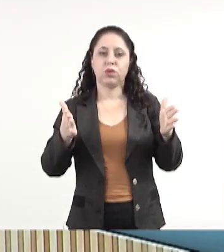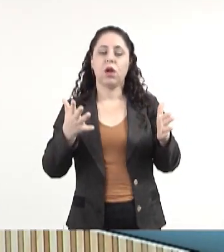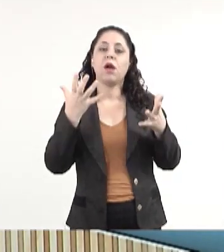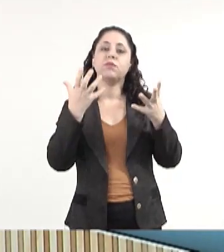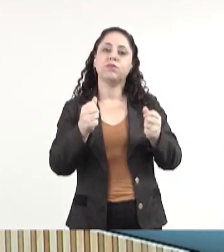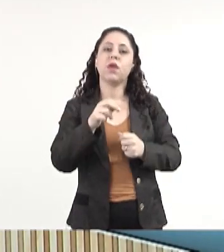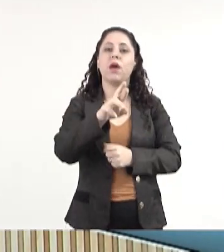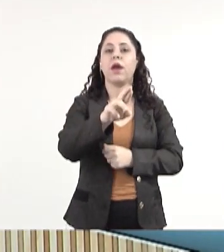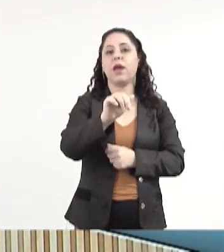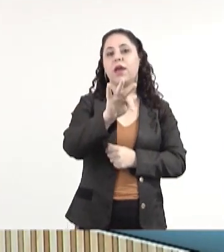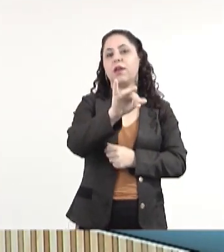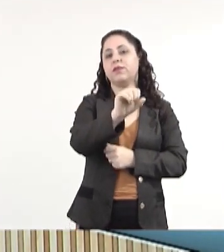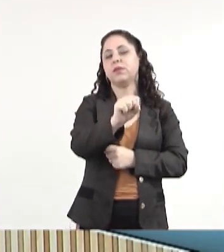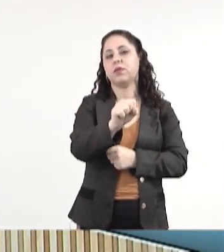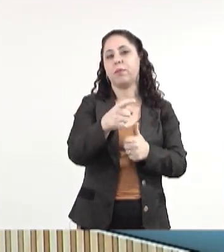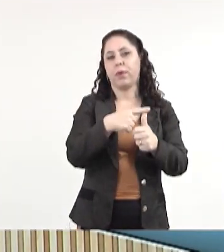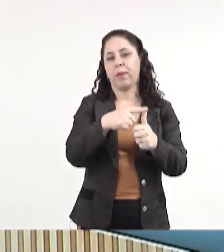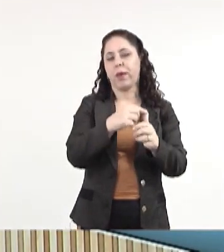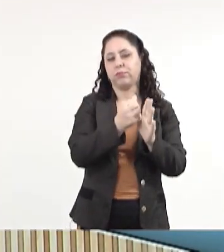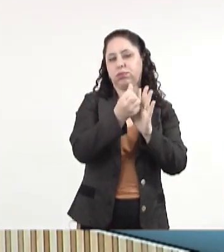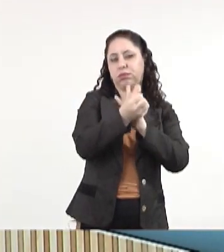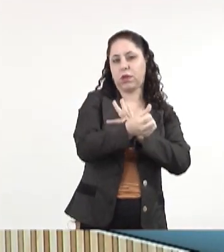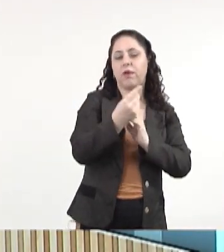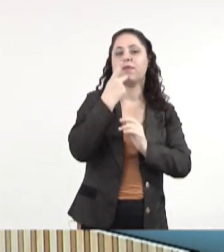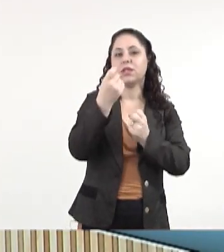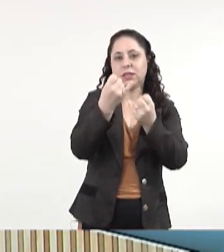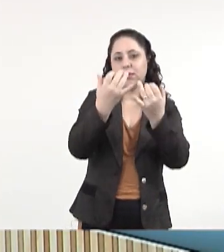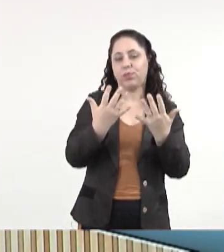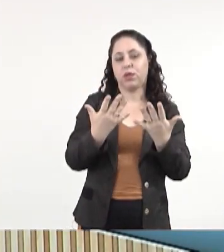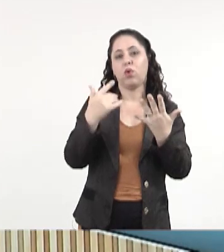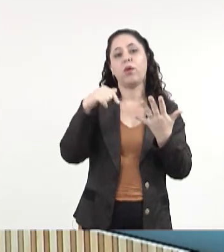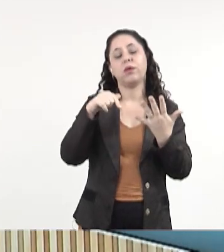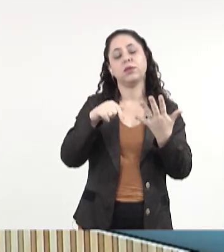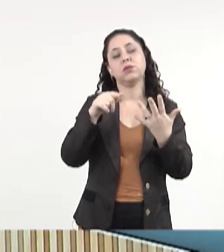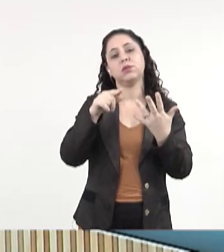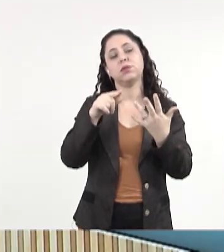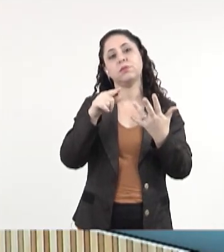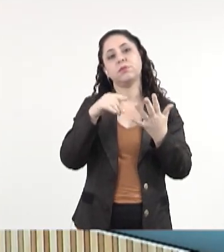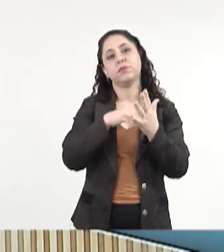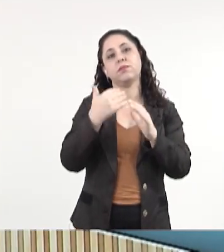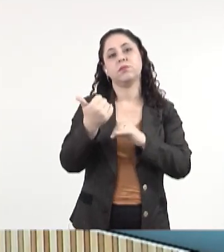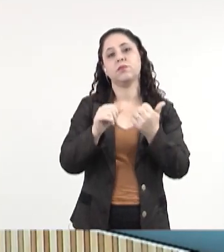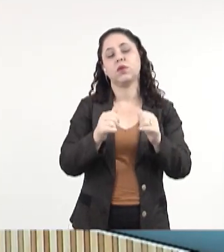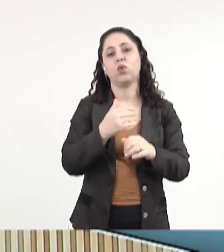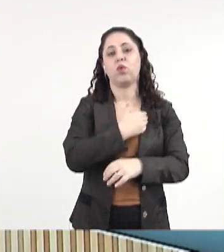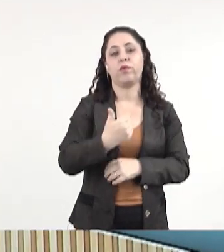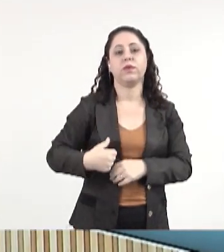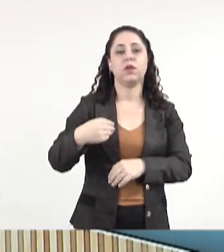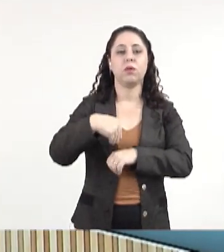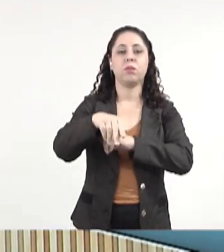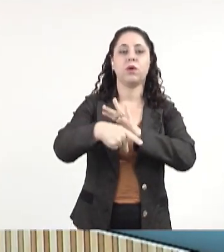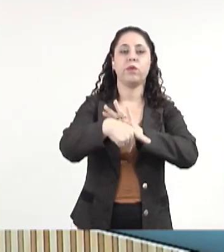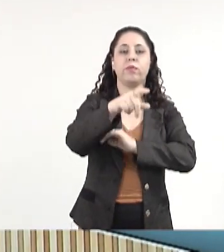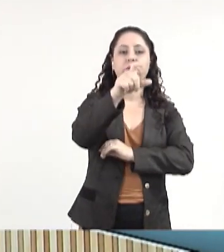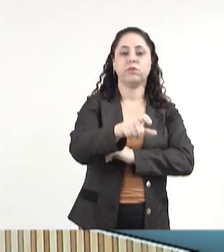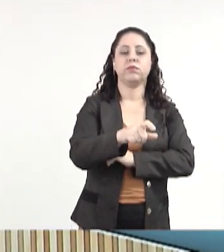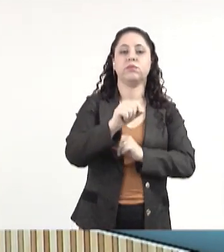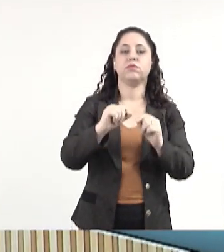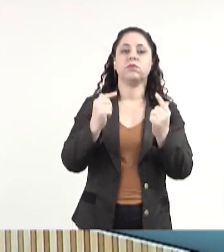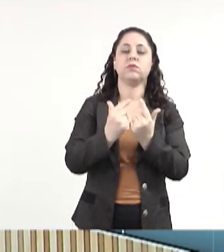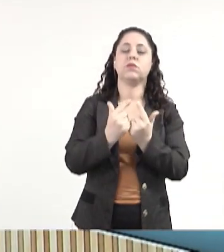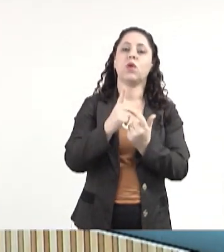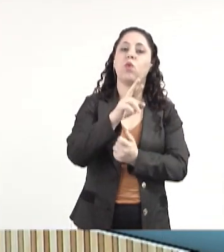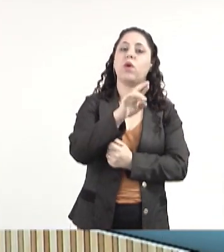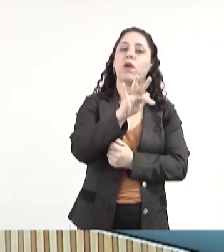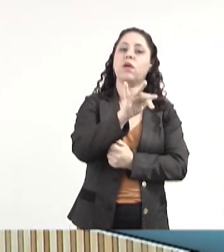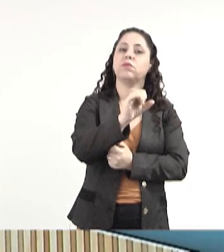para adesão ao Refis. Lá no primeiro semestre, nós falamos bastante sobre isso aqui no Redação Final. O governo encaminhou para a Assembleia Legislativa